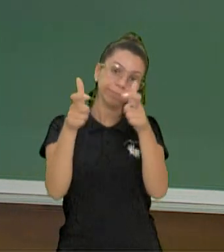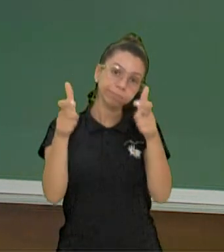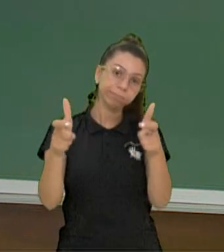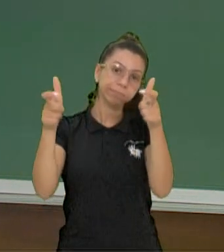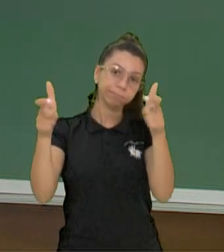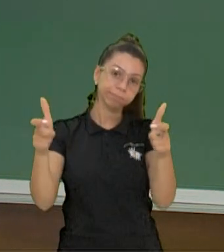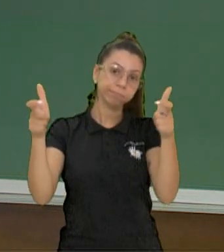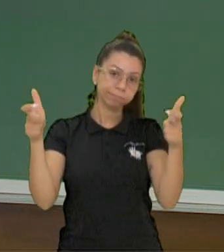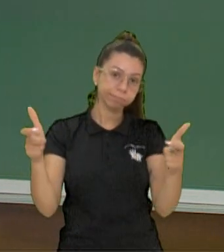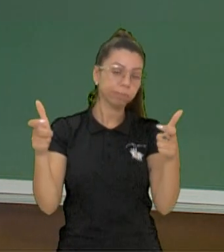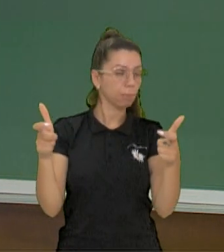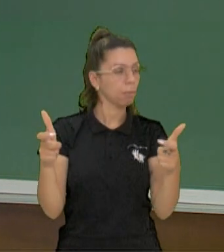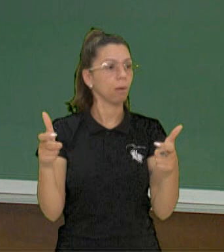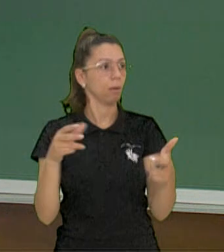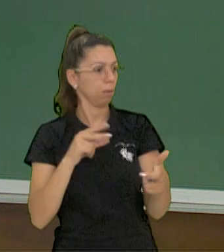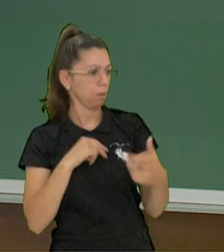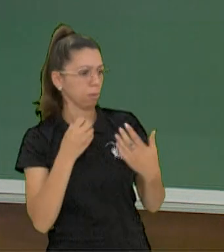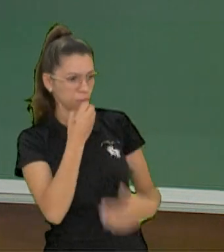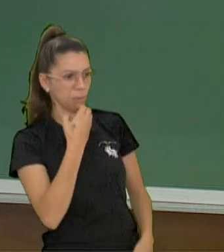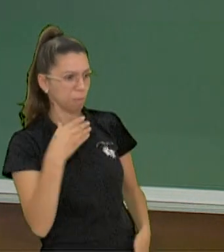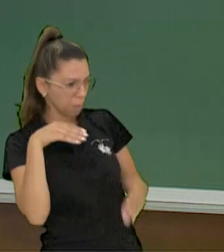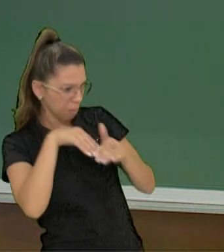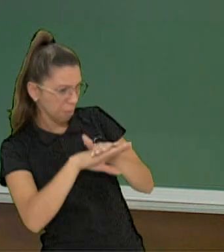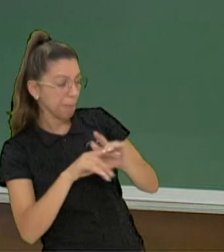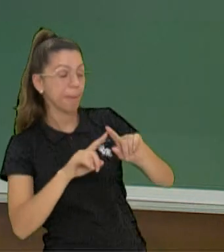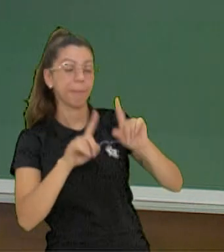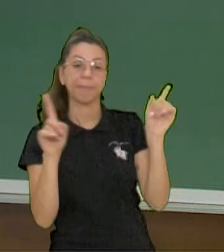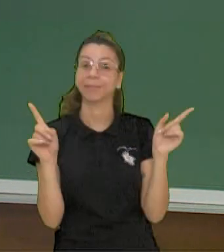né? O pessoal fala, poxa, isso é uma boa aplicação, mas